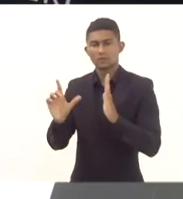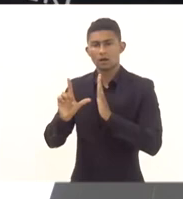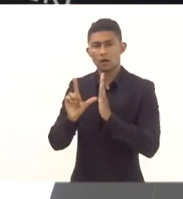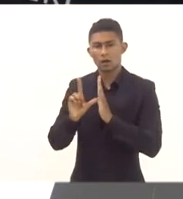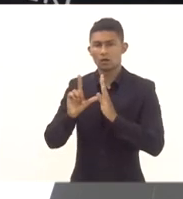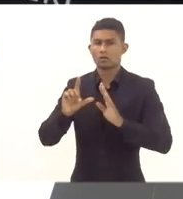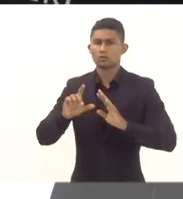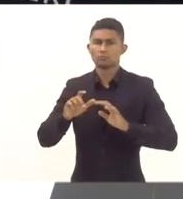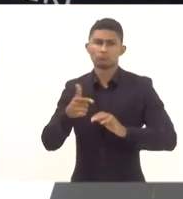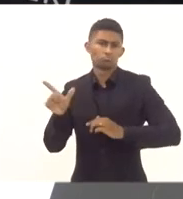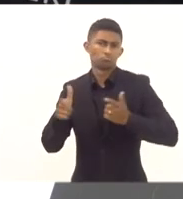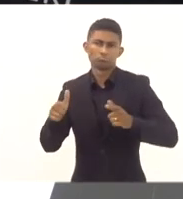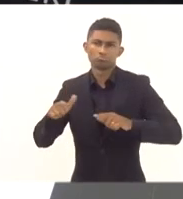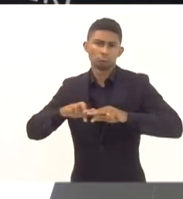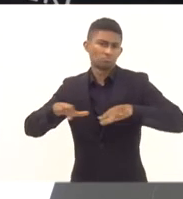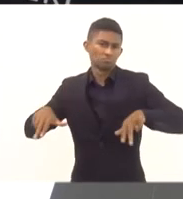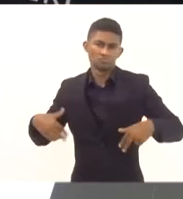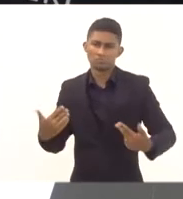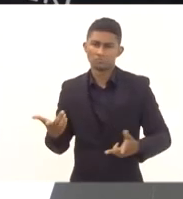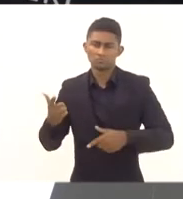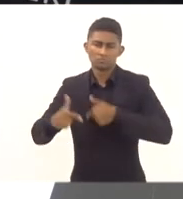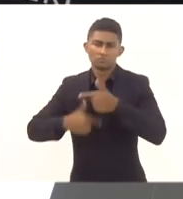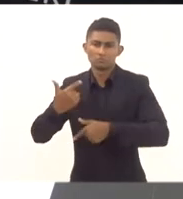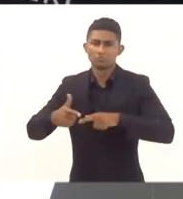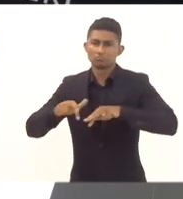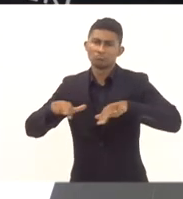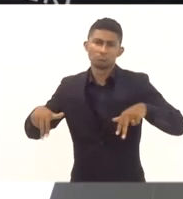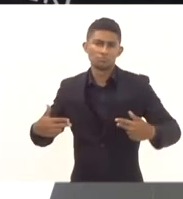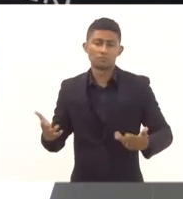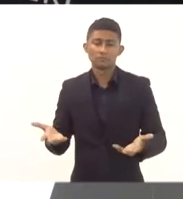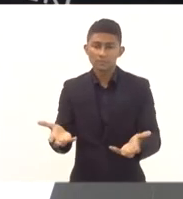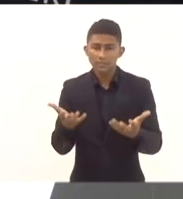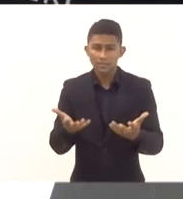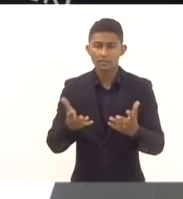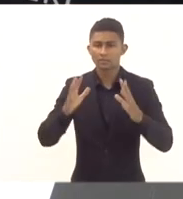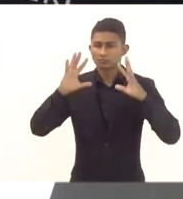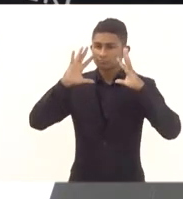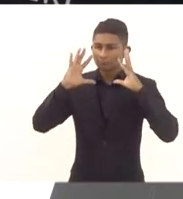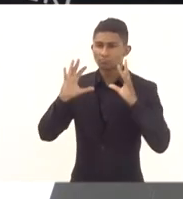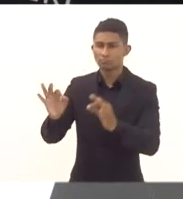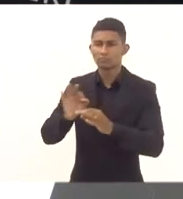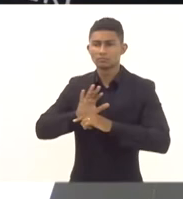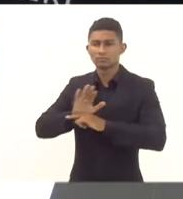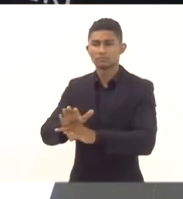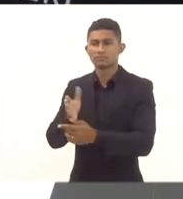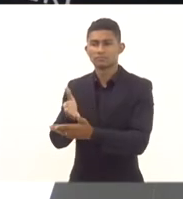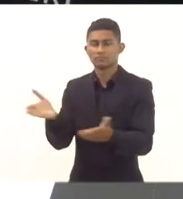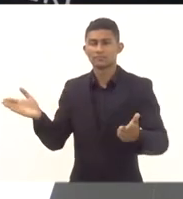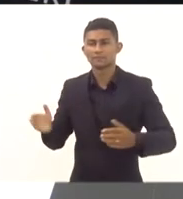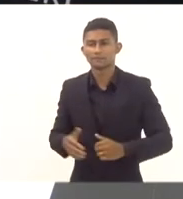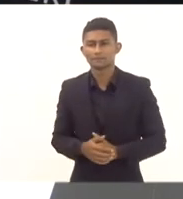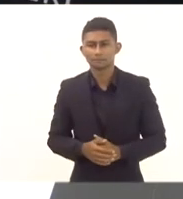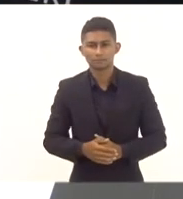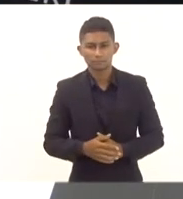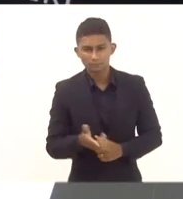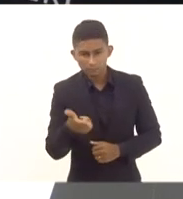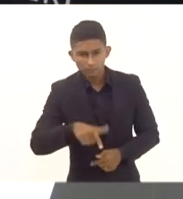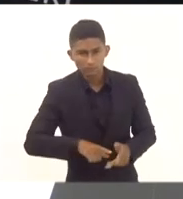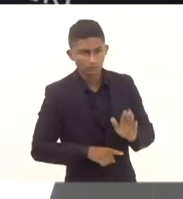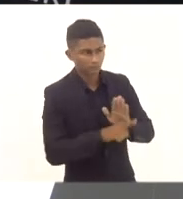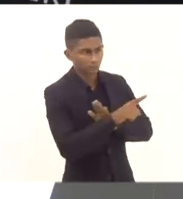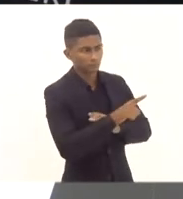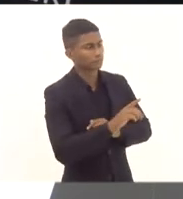da tensão G1 há mais alguma pergunta